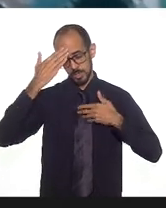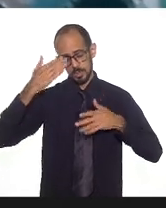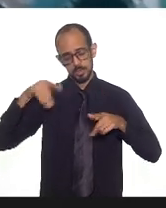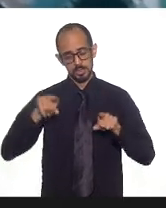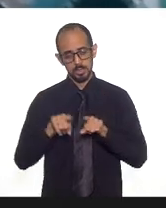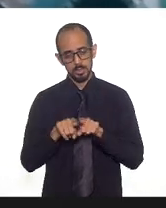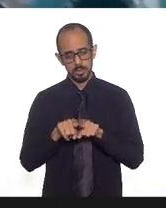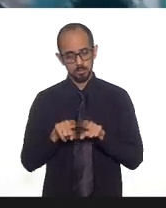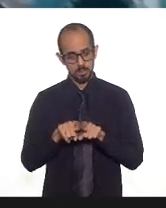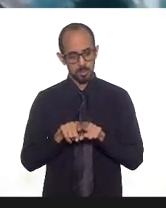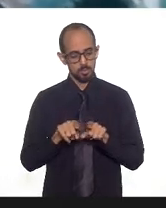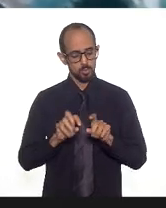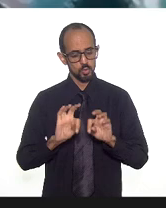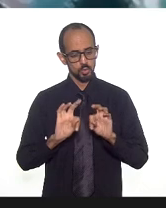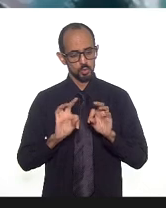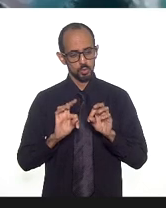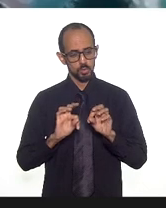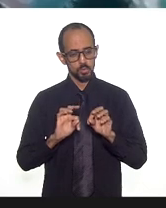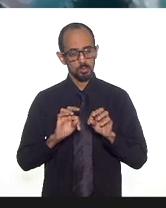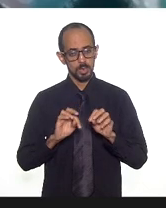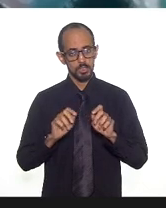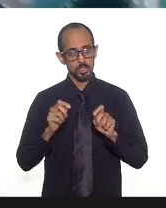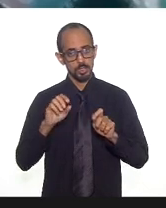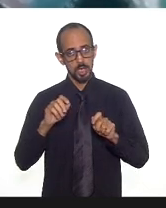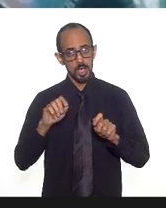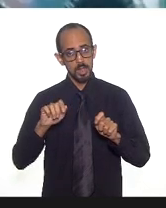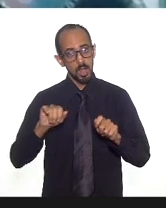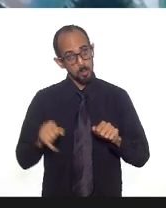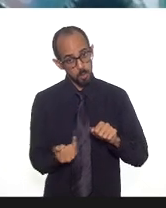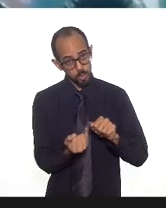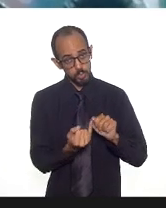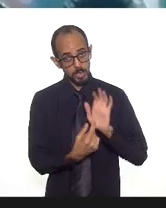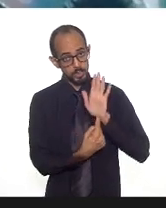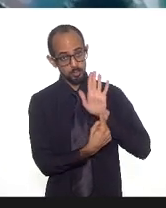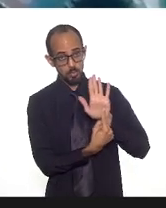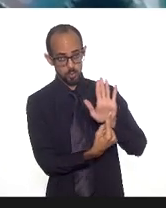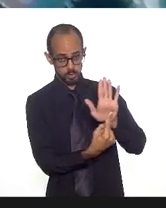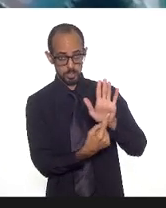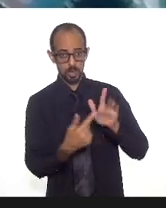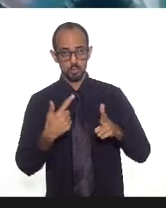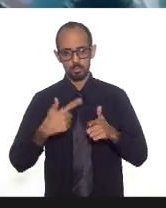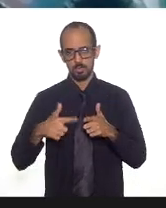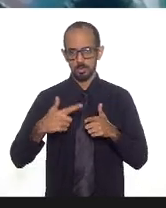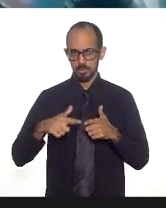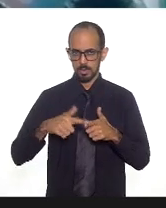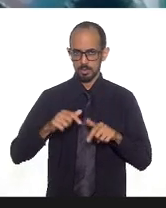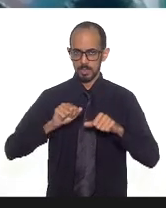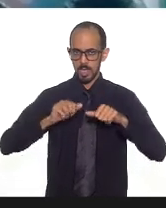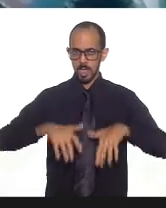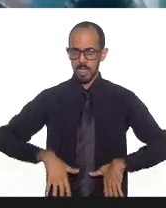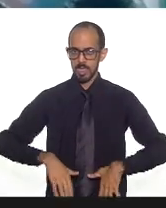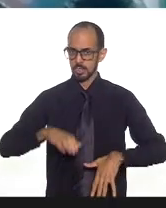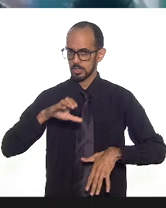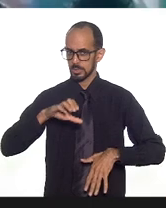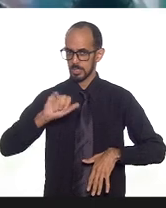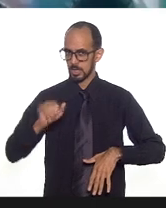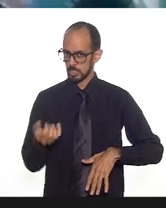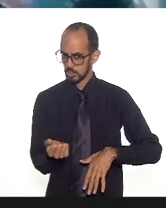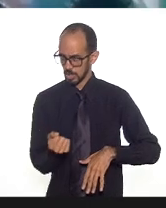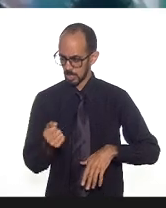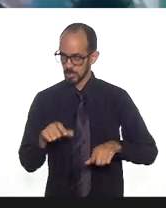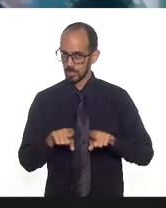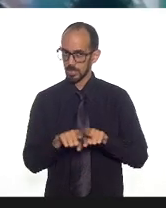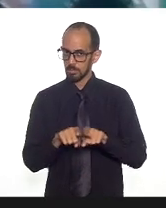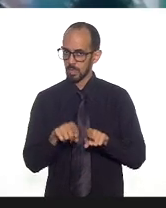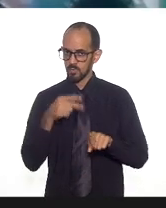poder expor as questões aqui da nossa rede SEJA, dizer que não somos idiotas, que ficamos